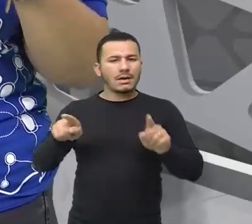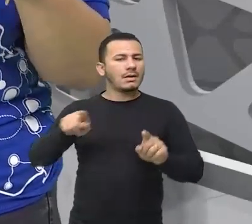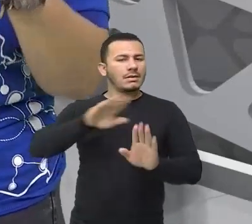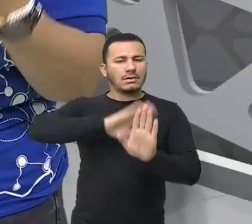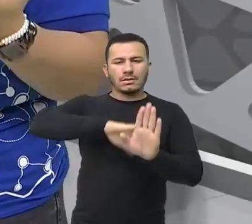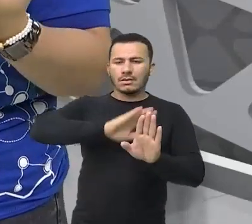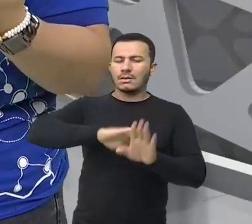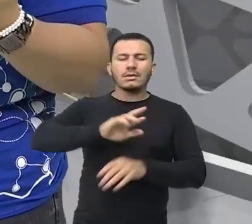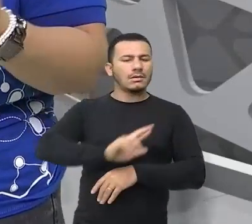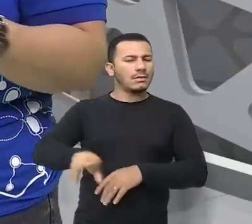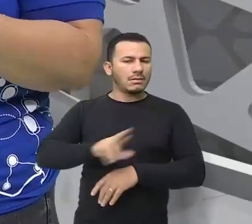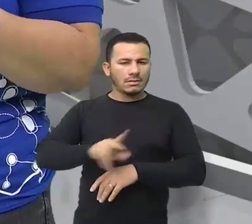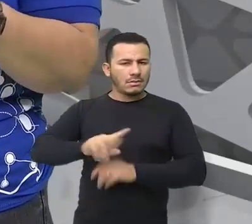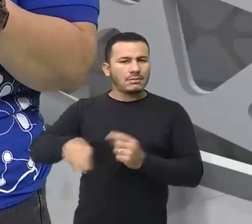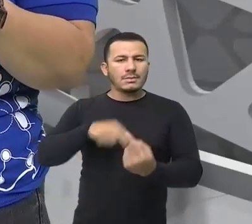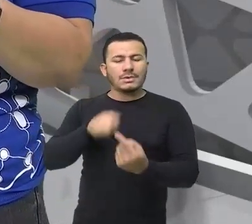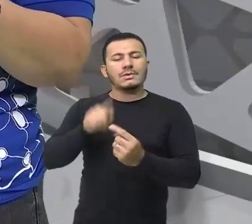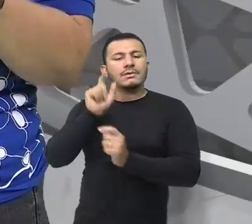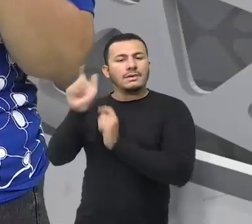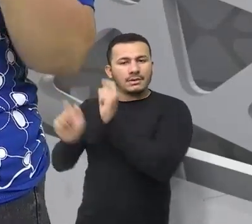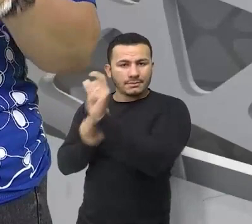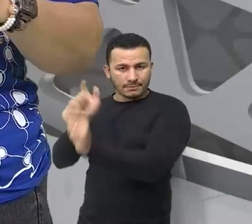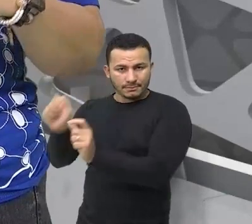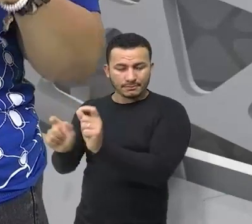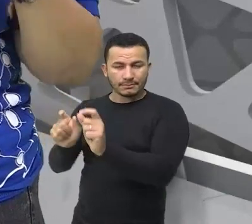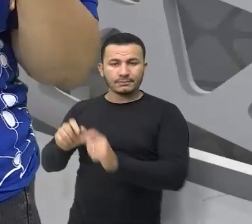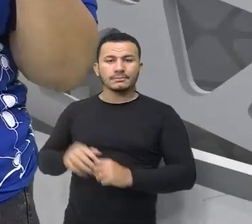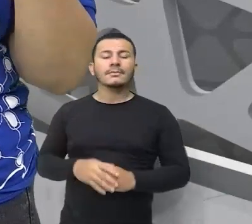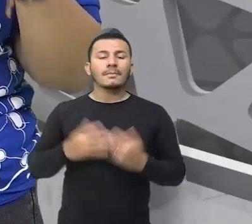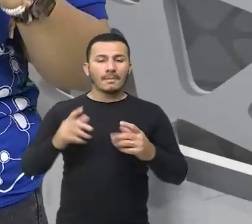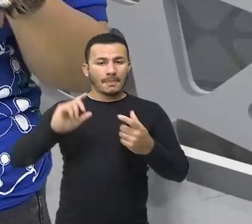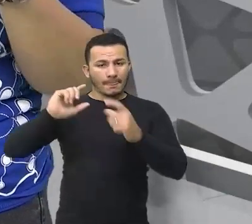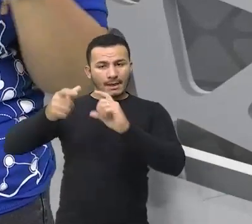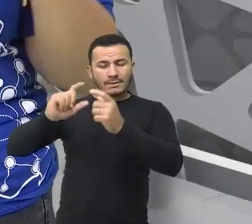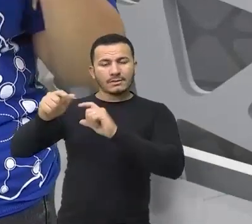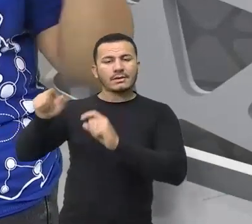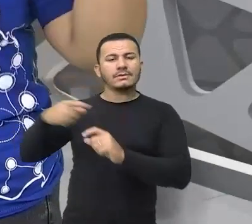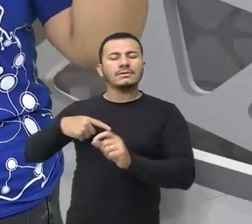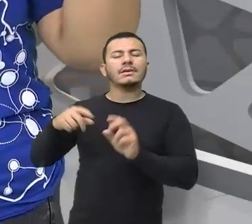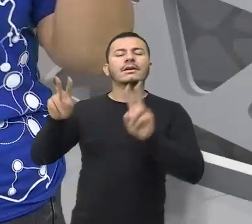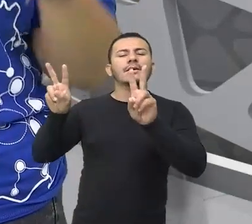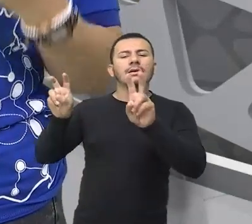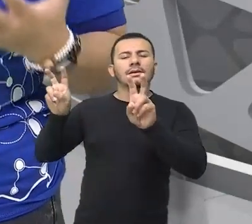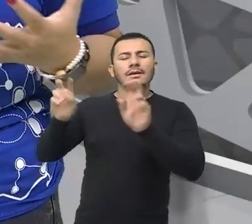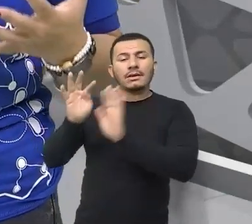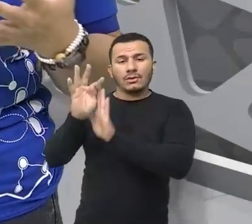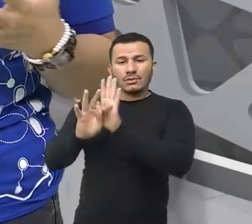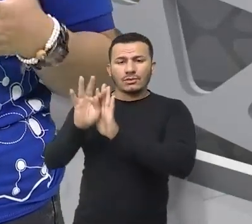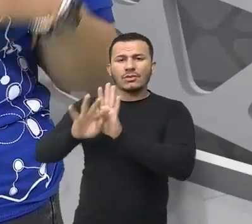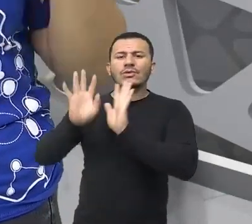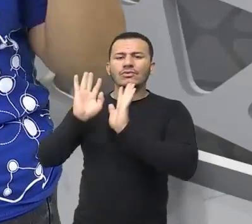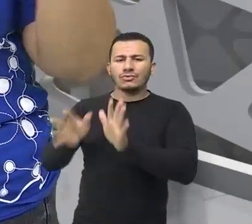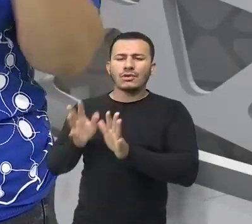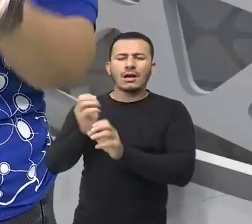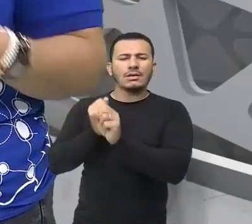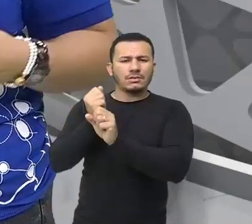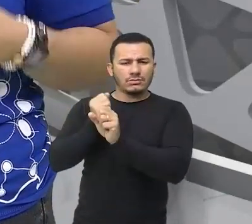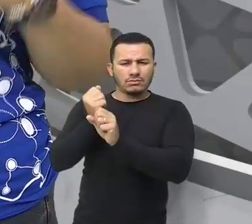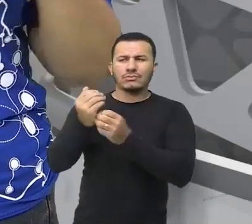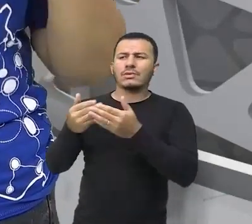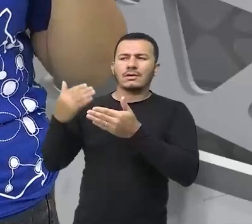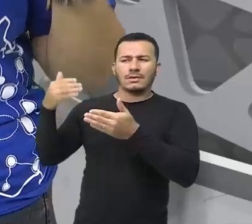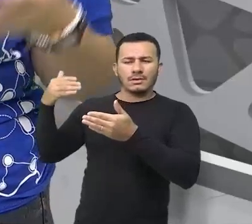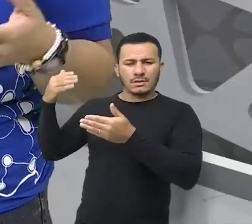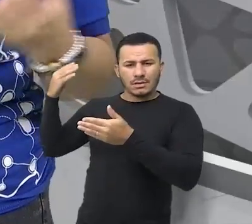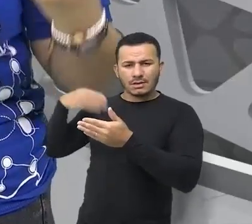um processo de crítica. E como eu disse a vocês, a charge é um texto que já era bastante presente em